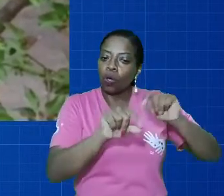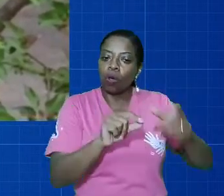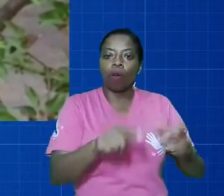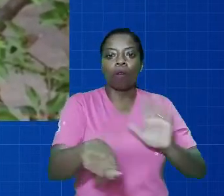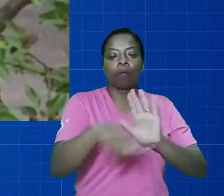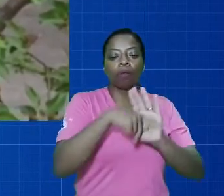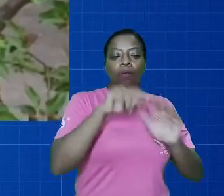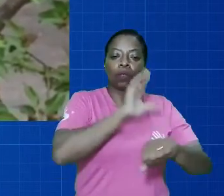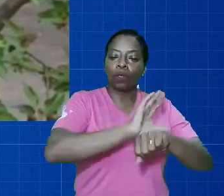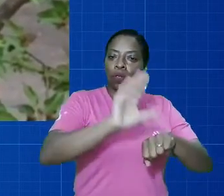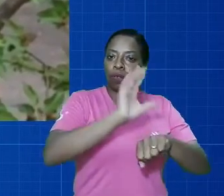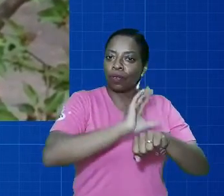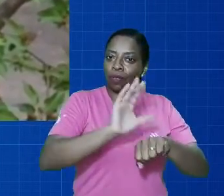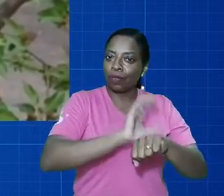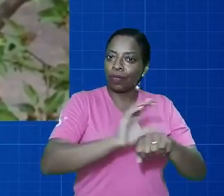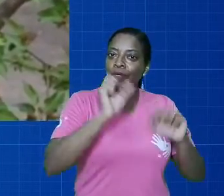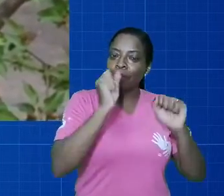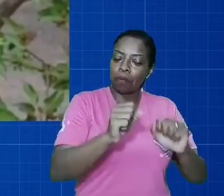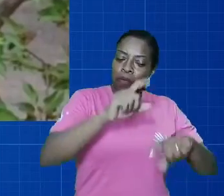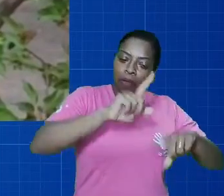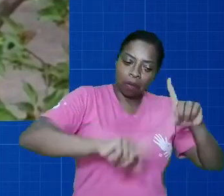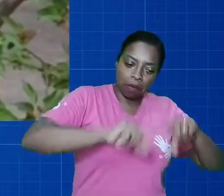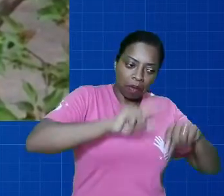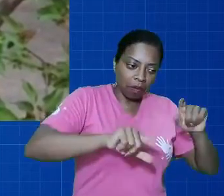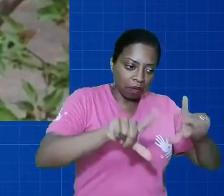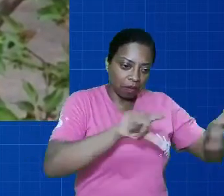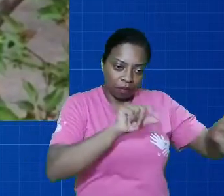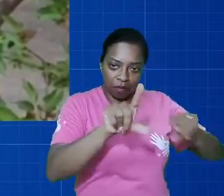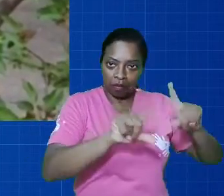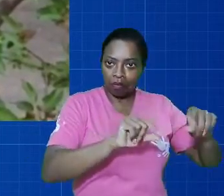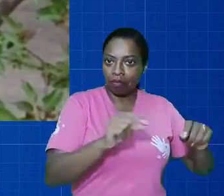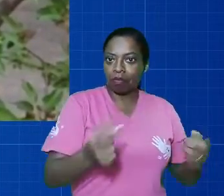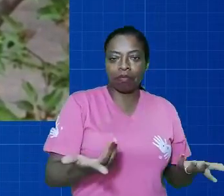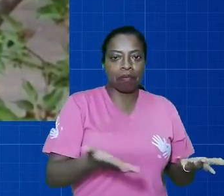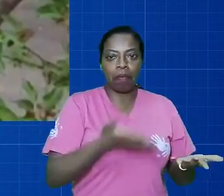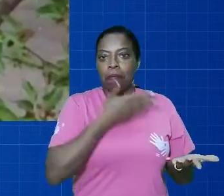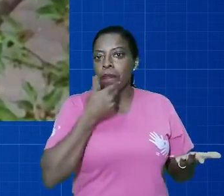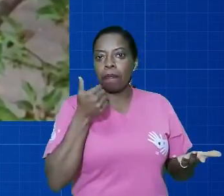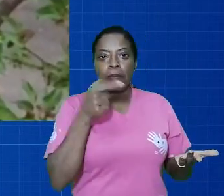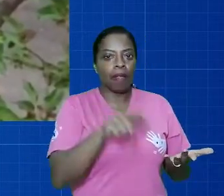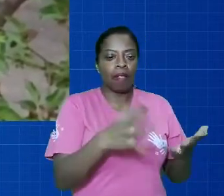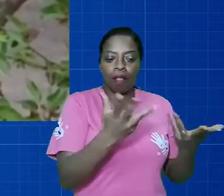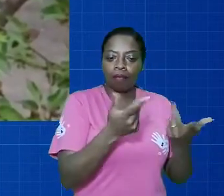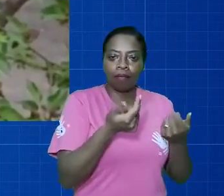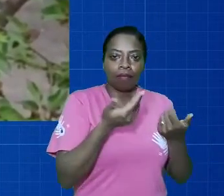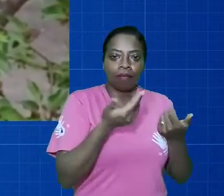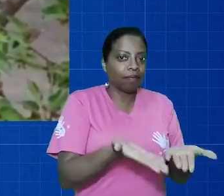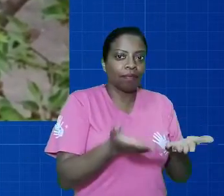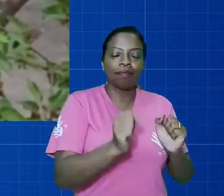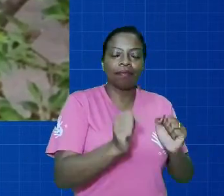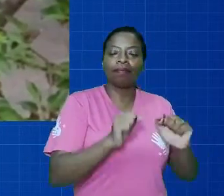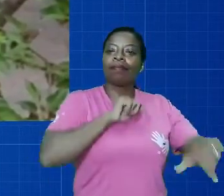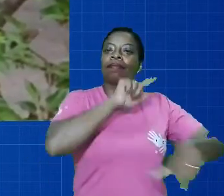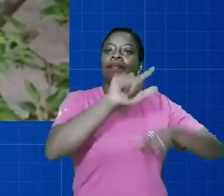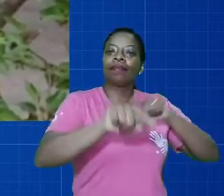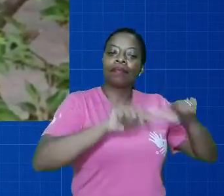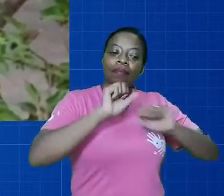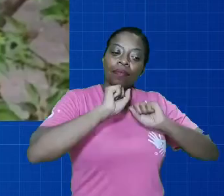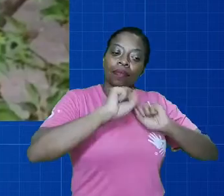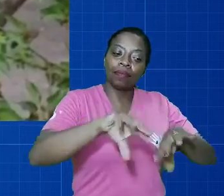mais rica, né, a gente consegue fazer um trabalho mais especializado mesmo. Sem falar que nós